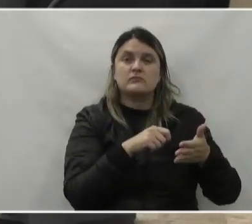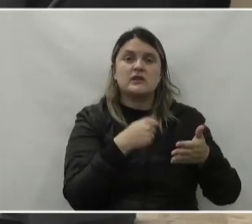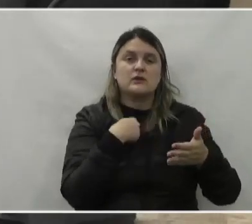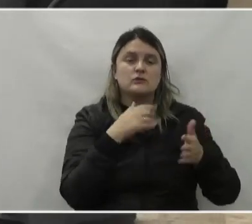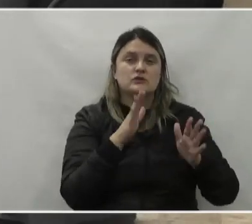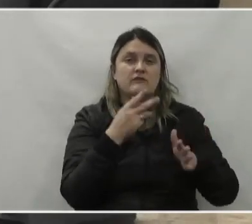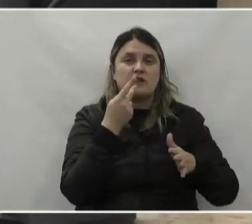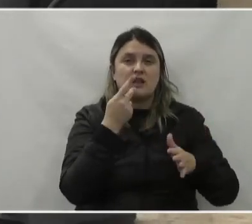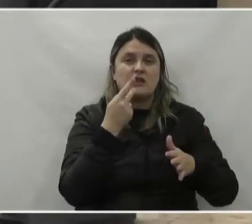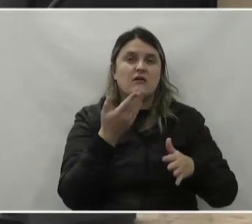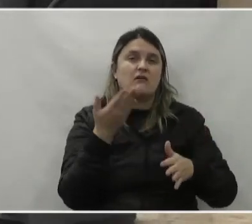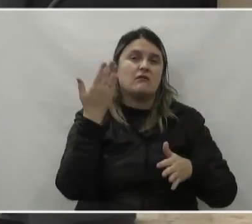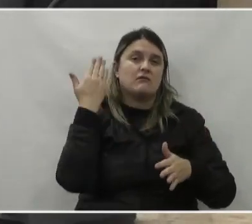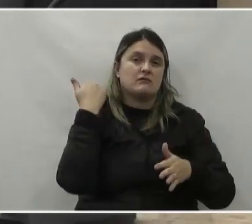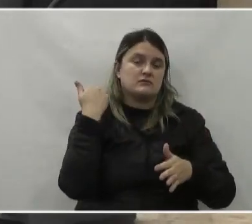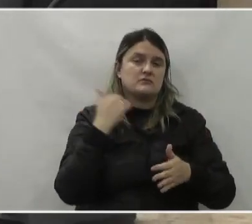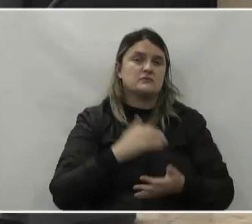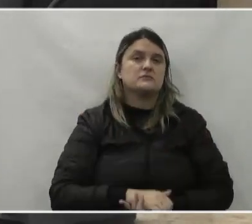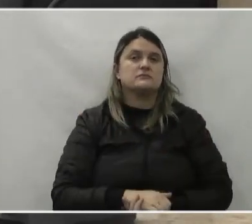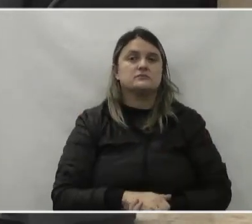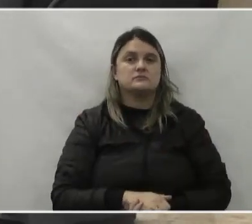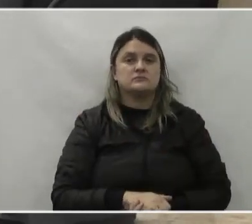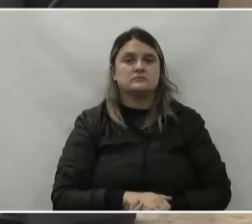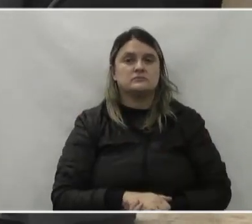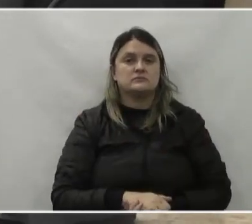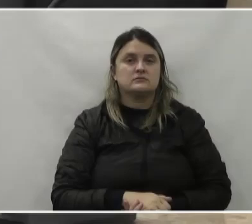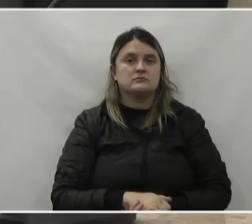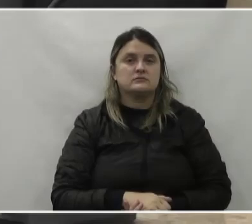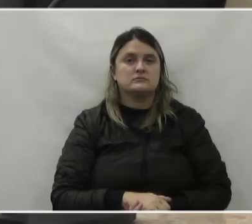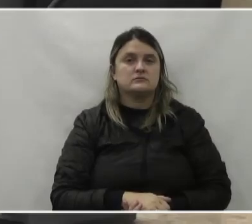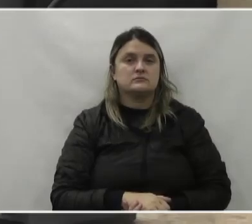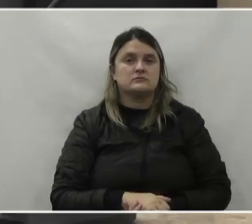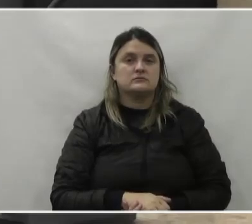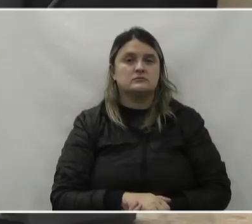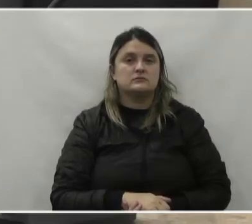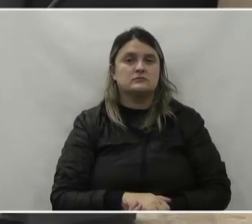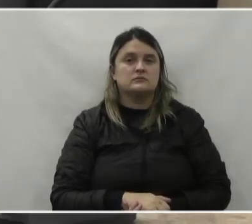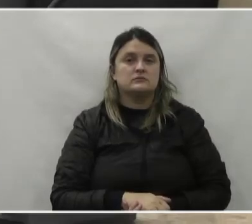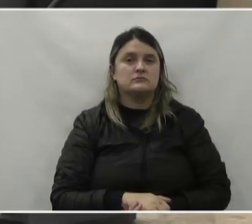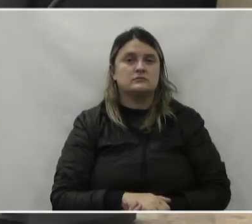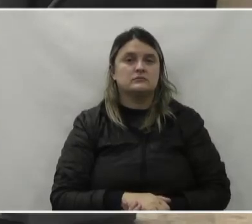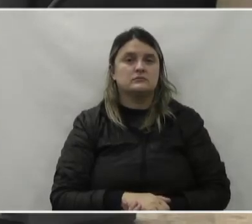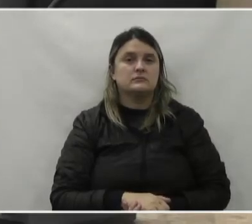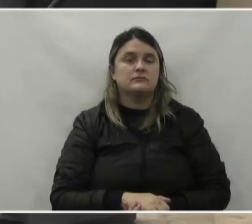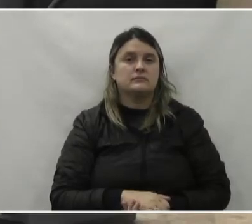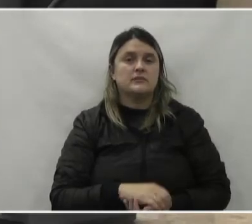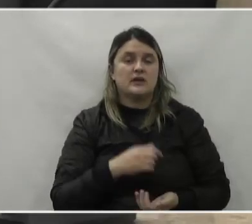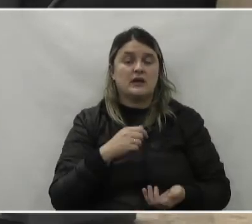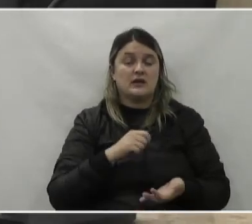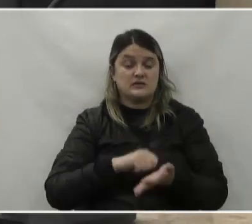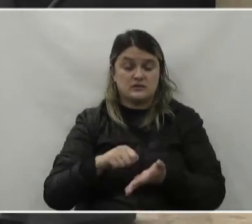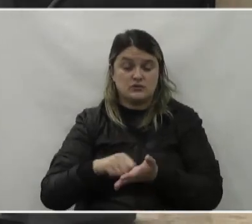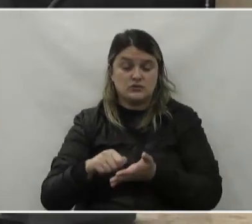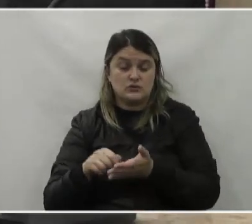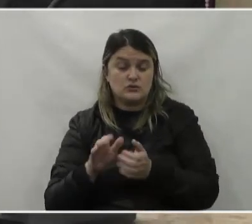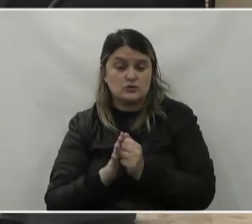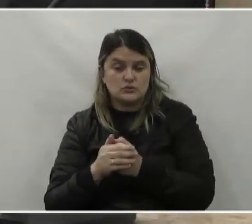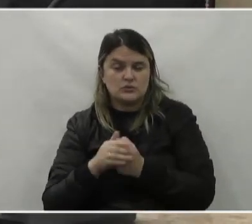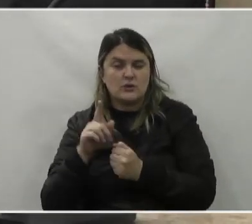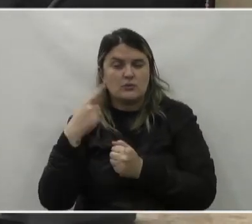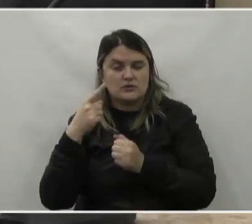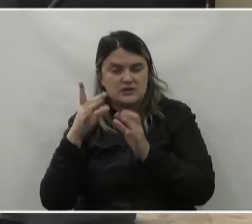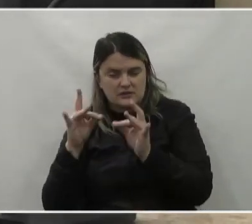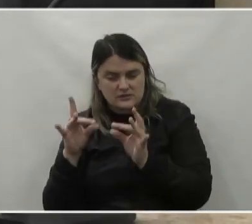mencionei anteriormente aqui, foi assinado no apagar das luzes e que depois, analisando com